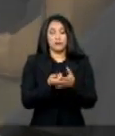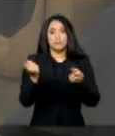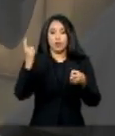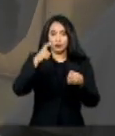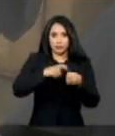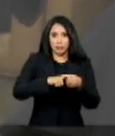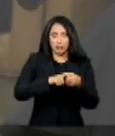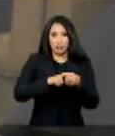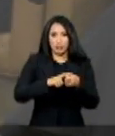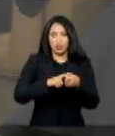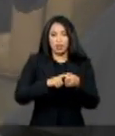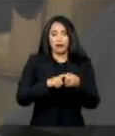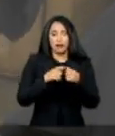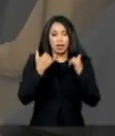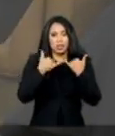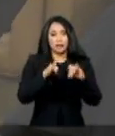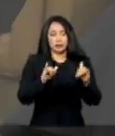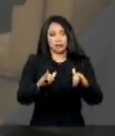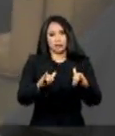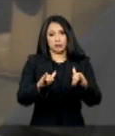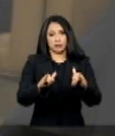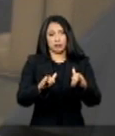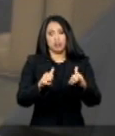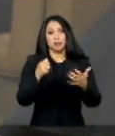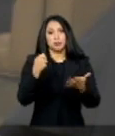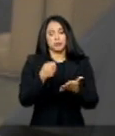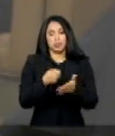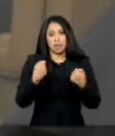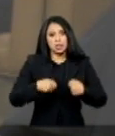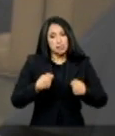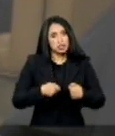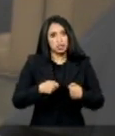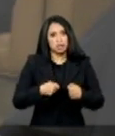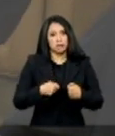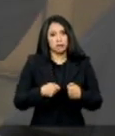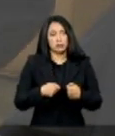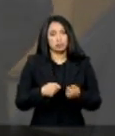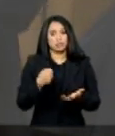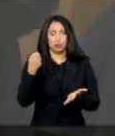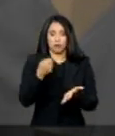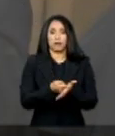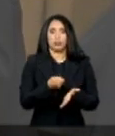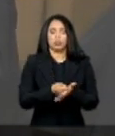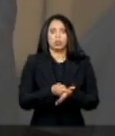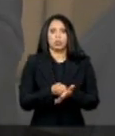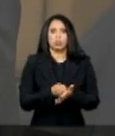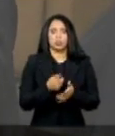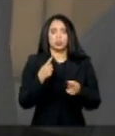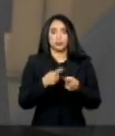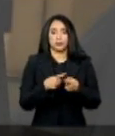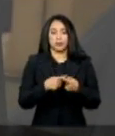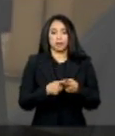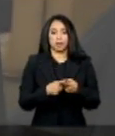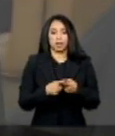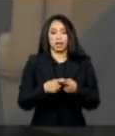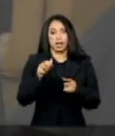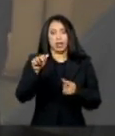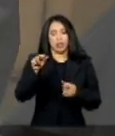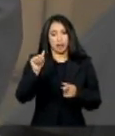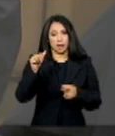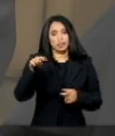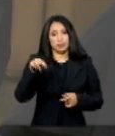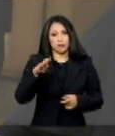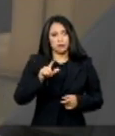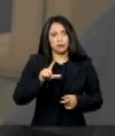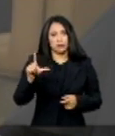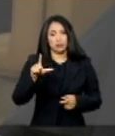perdão não pode ser cobrado não há silêncio é deve ser cobrada porque diz uma outra resolução daniel que